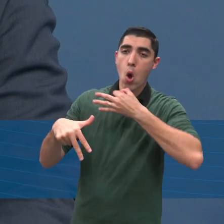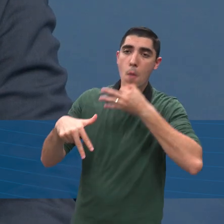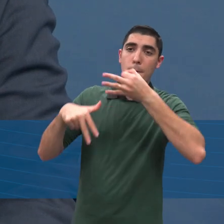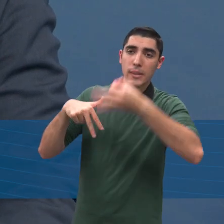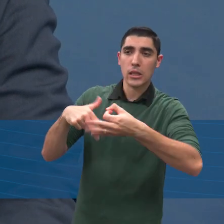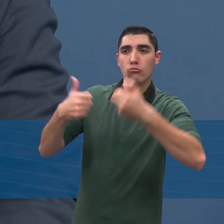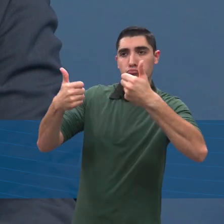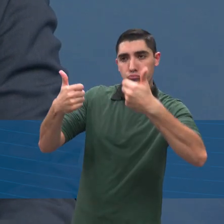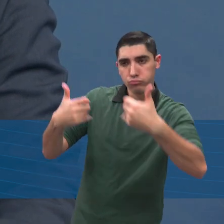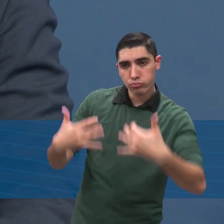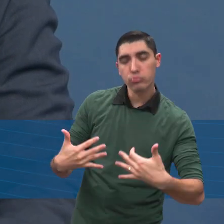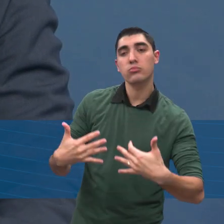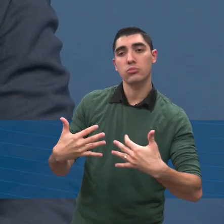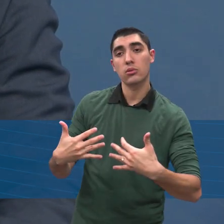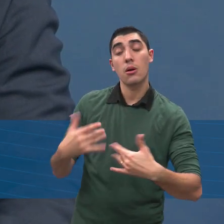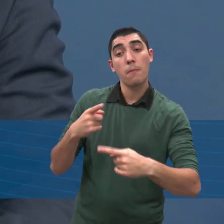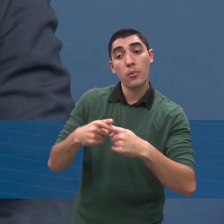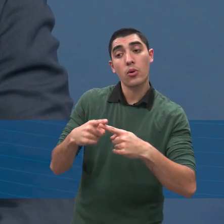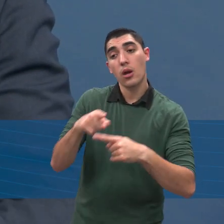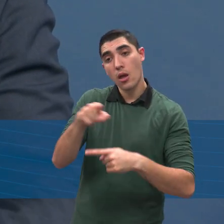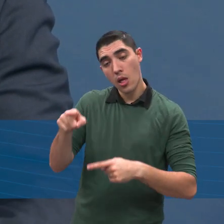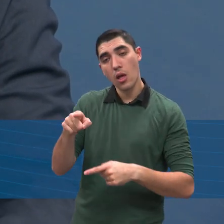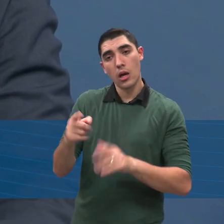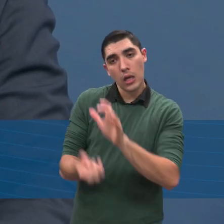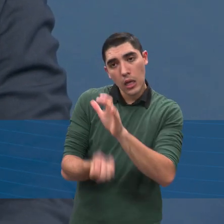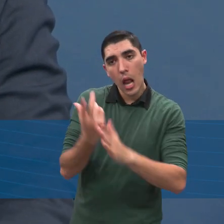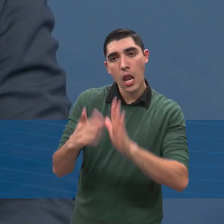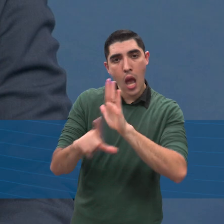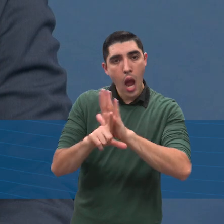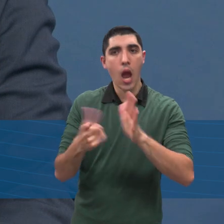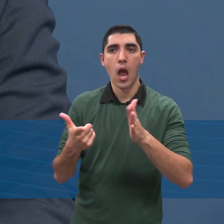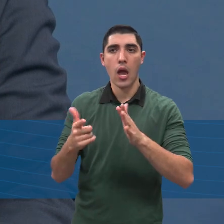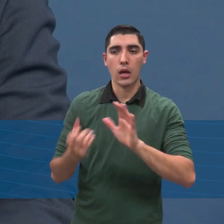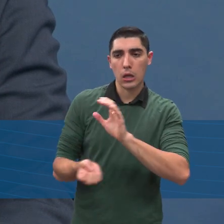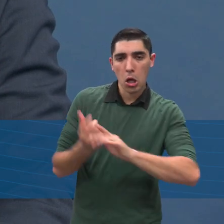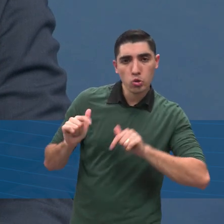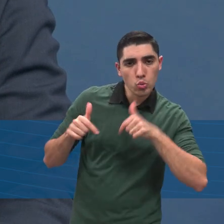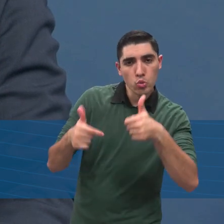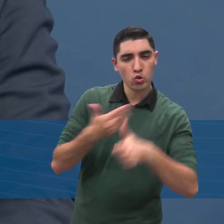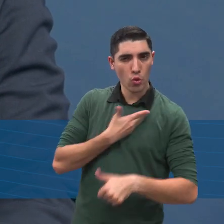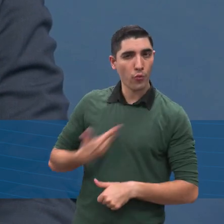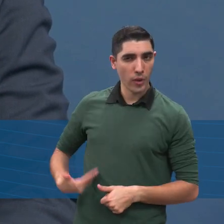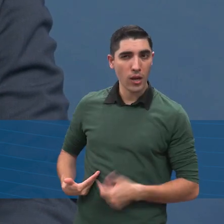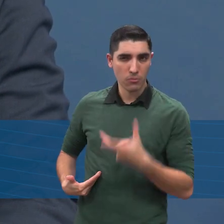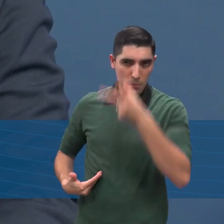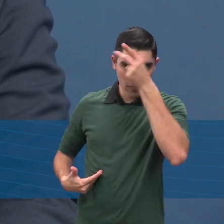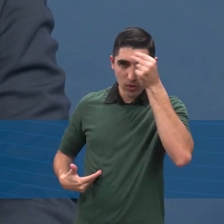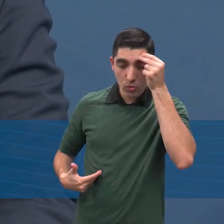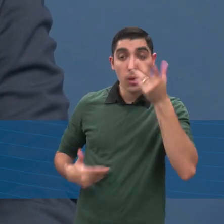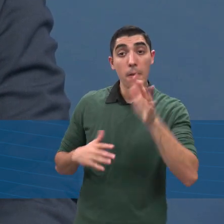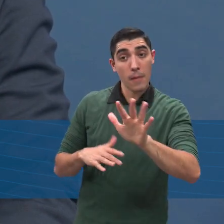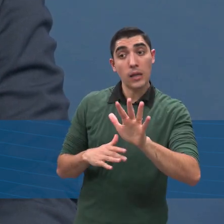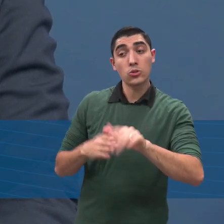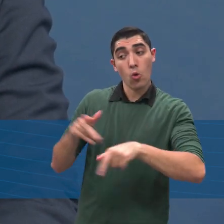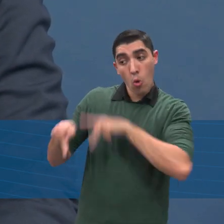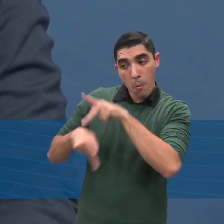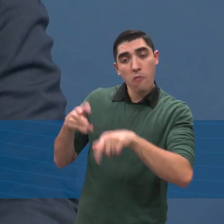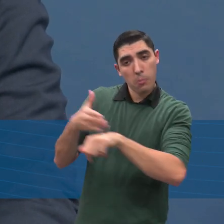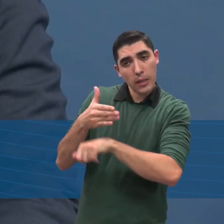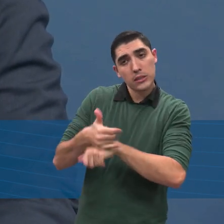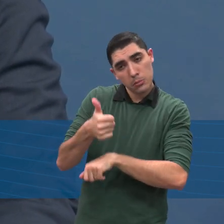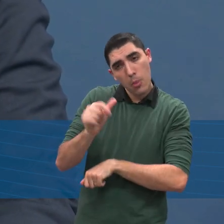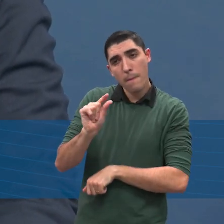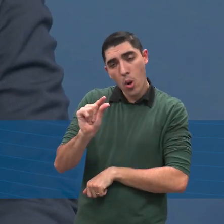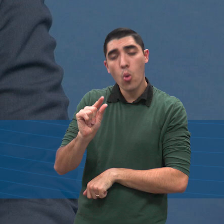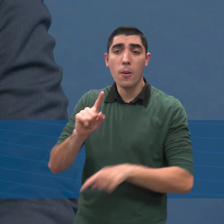opinião, né, para as políticas públicas que vão ser implantadas. Então, assim, a população já participa, mas ela deveria participar muito